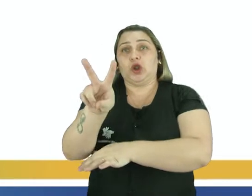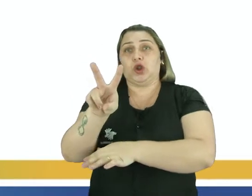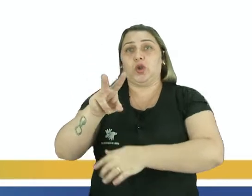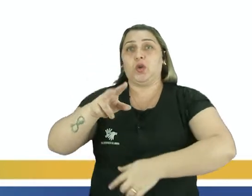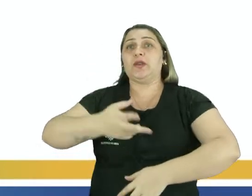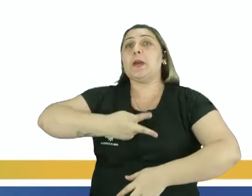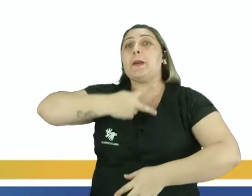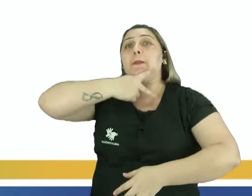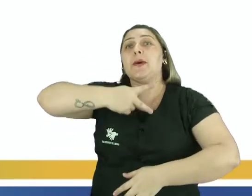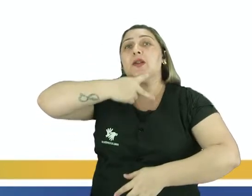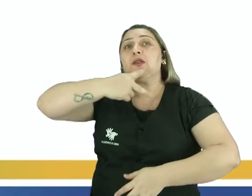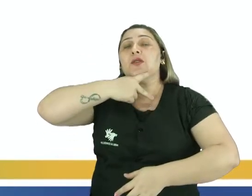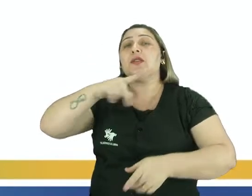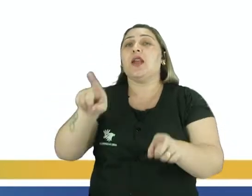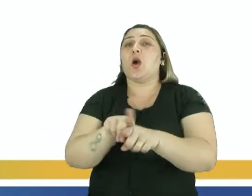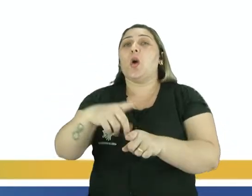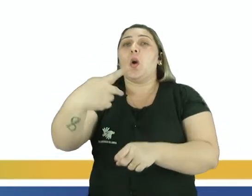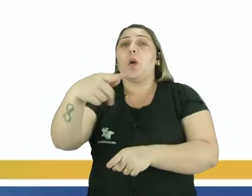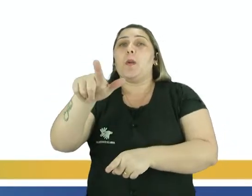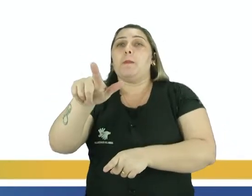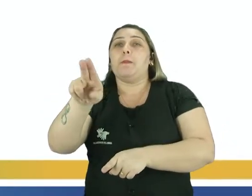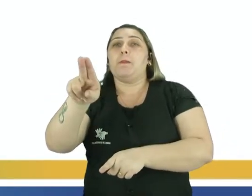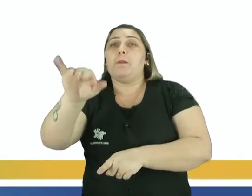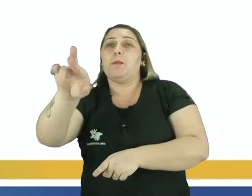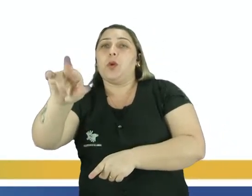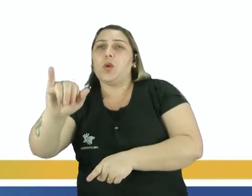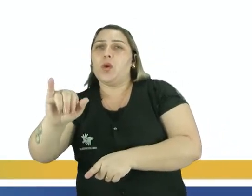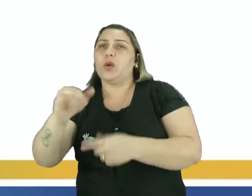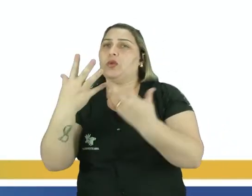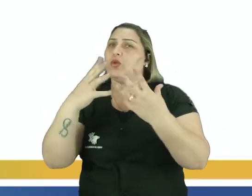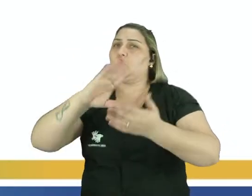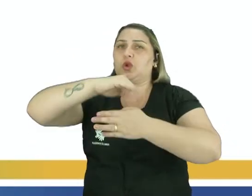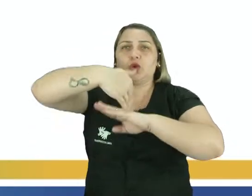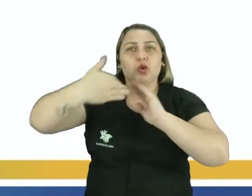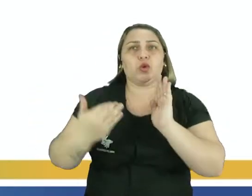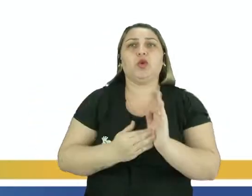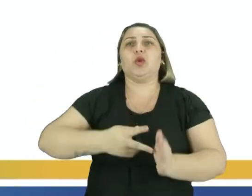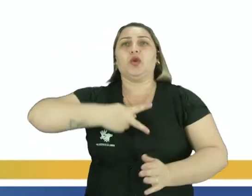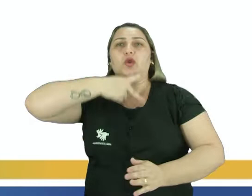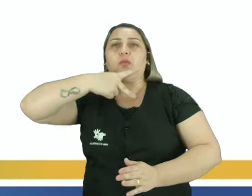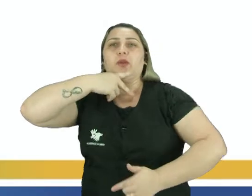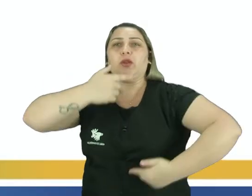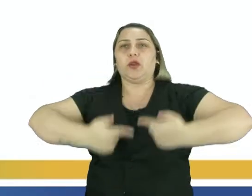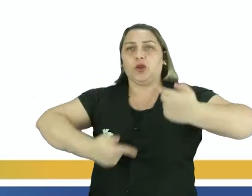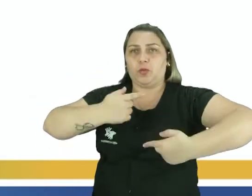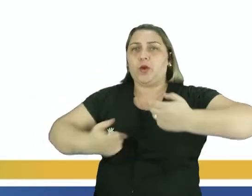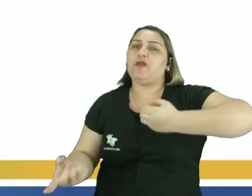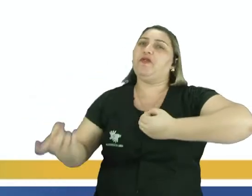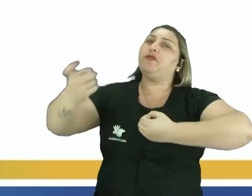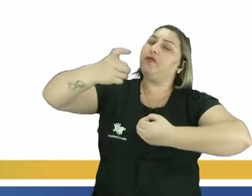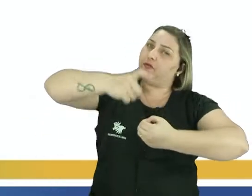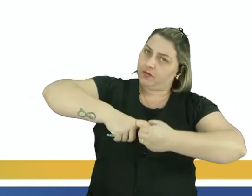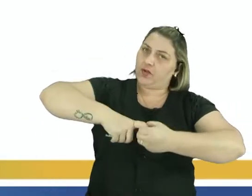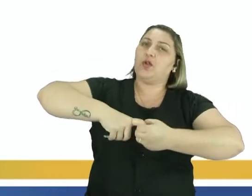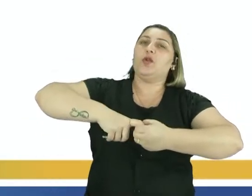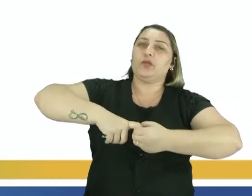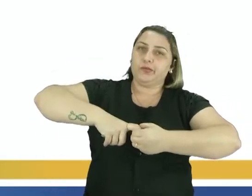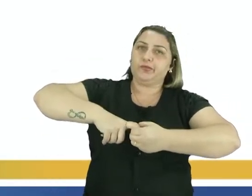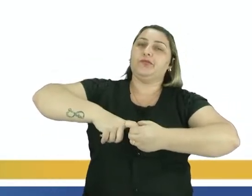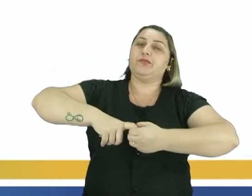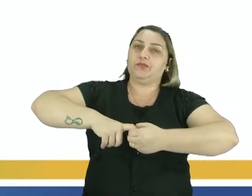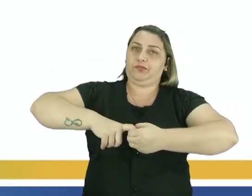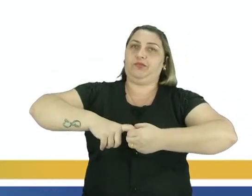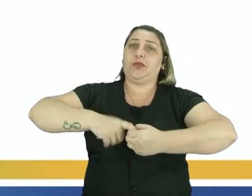vai ser adotado o pluripartidarismo. Então, todos os partidos políticos que haviam sido extintos poderão voltar a